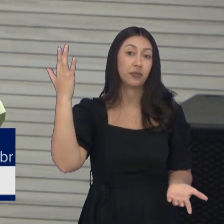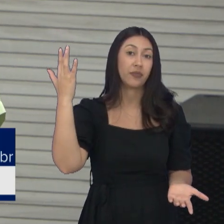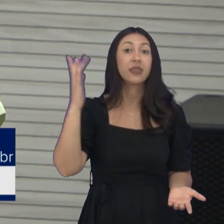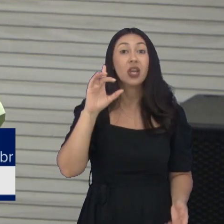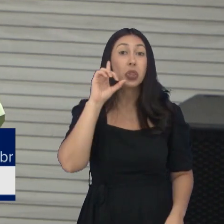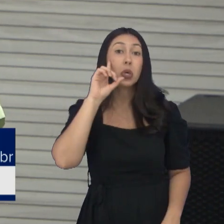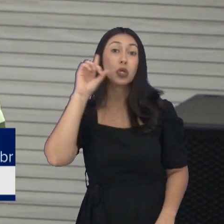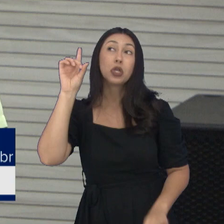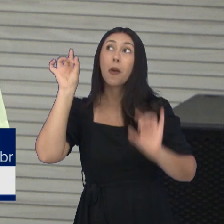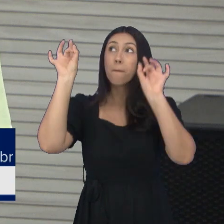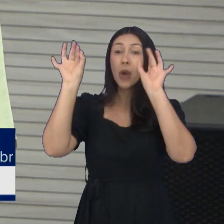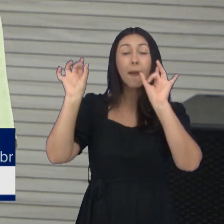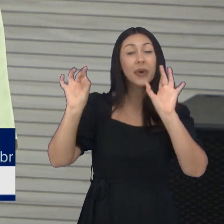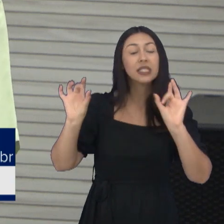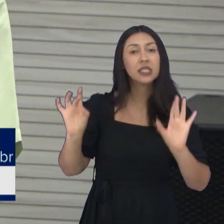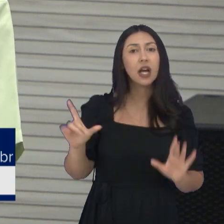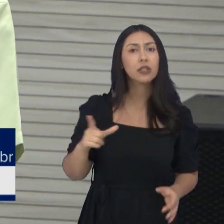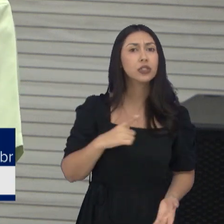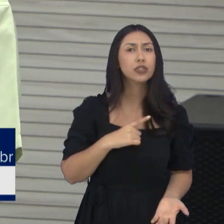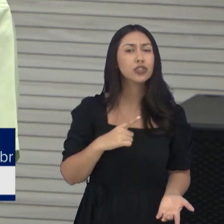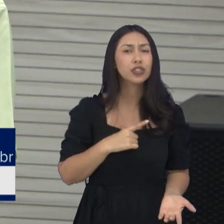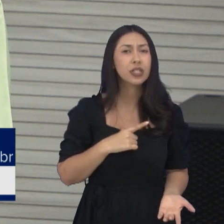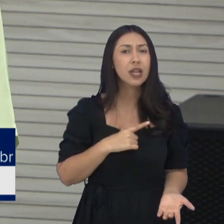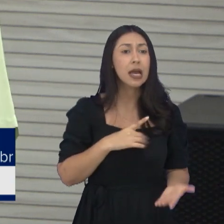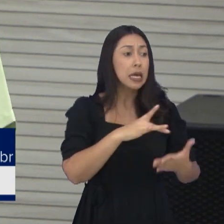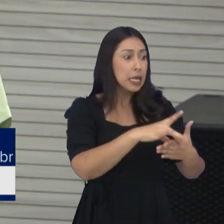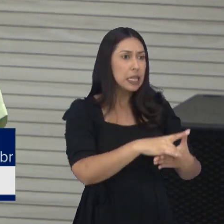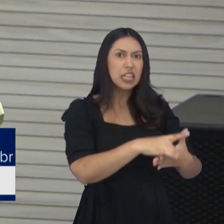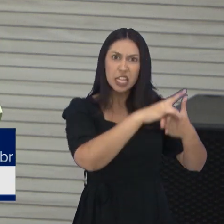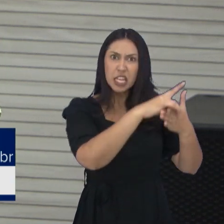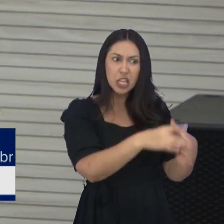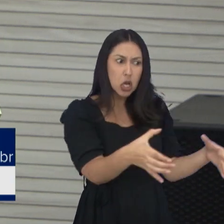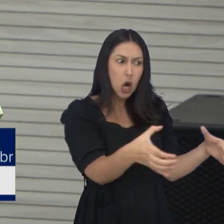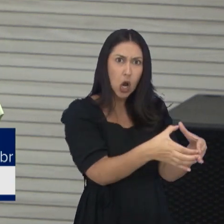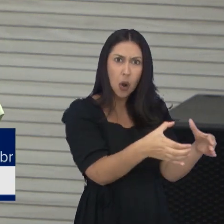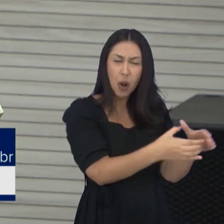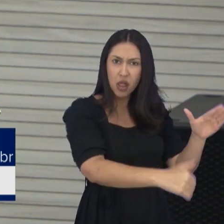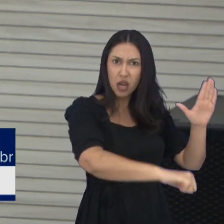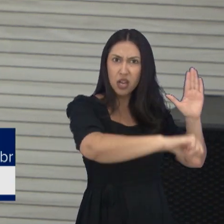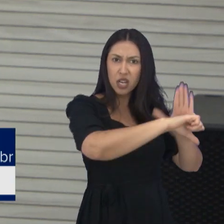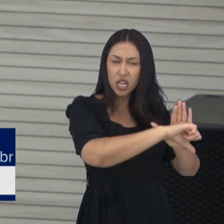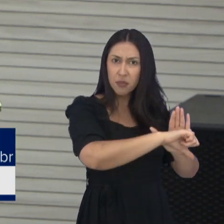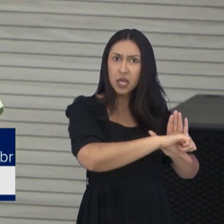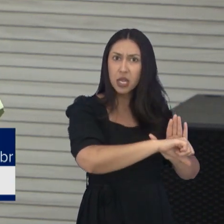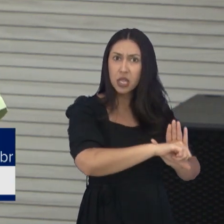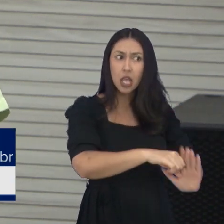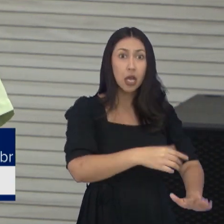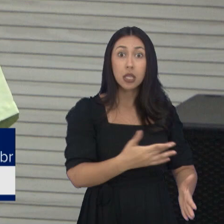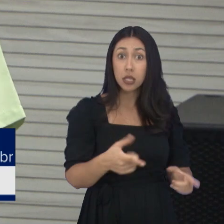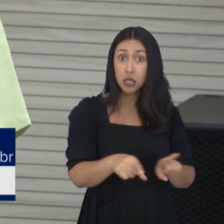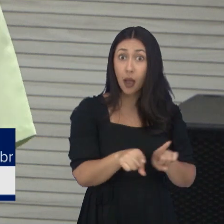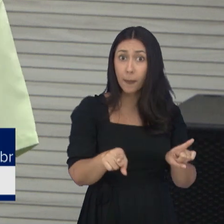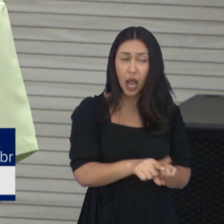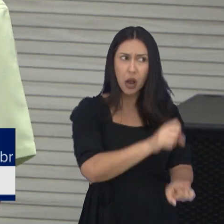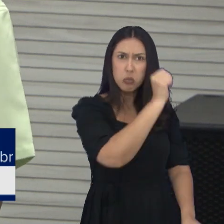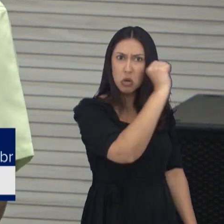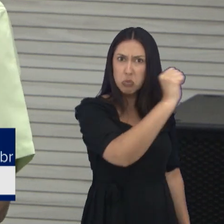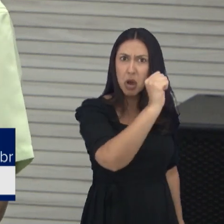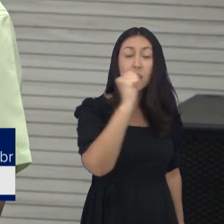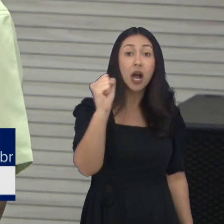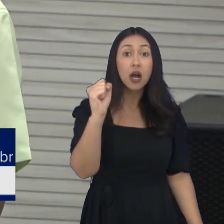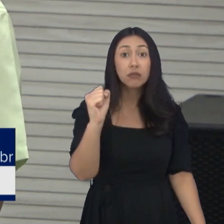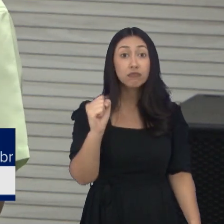datas comemorativas, nós tínhamos líder de facção, pessoas que praticavam o crime hediondo